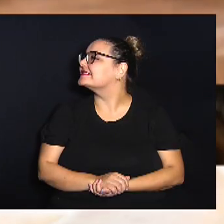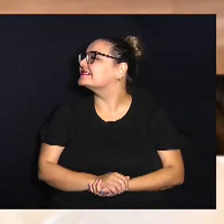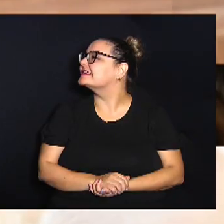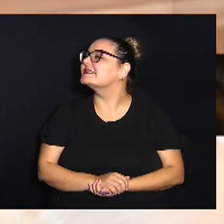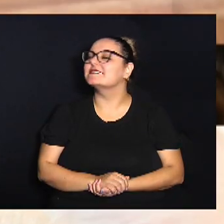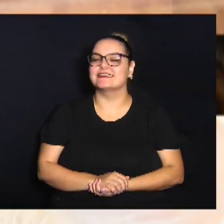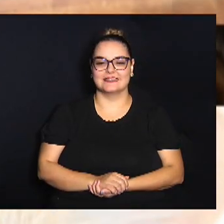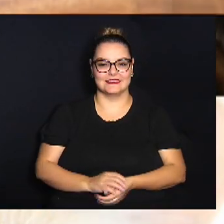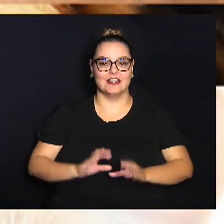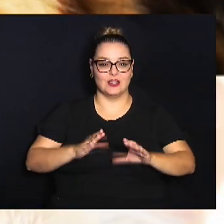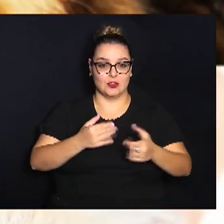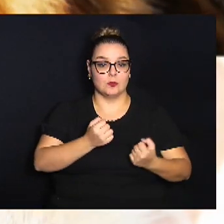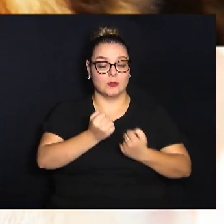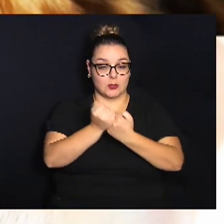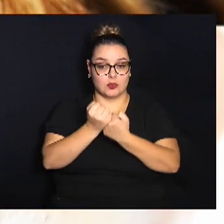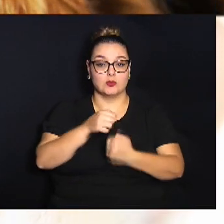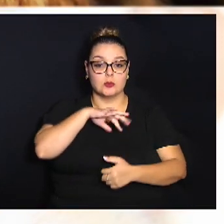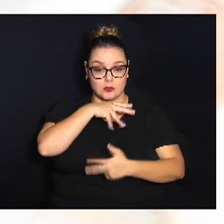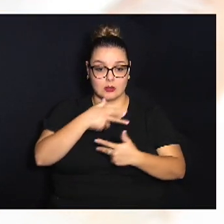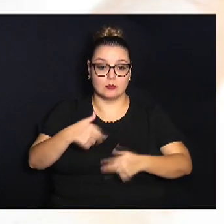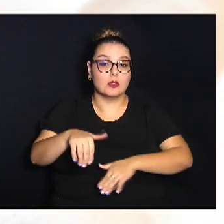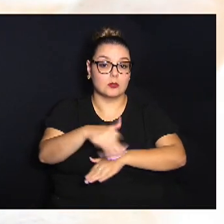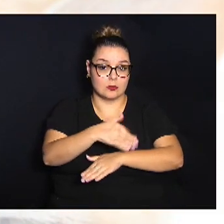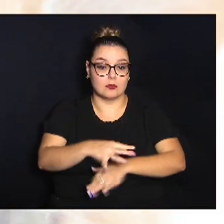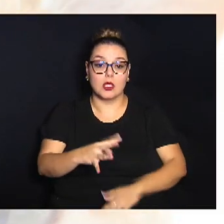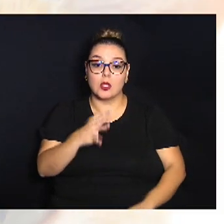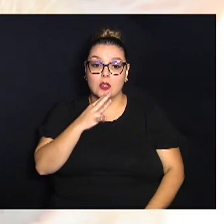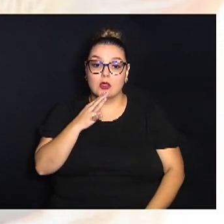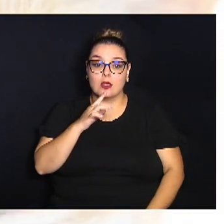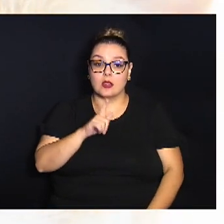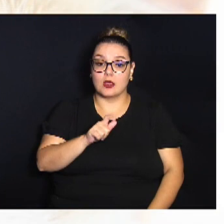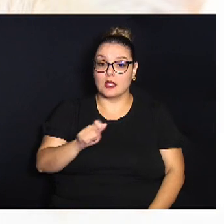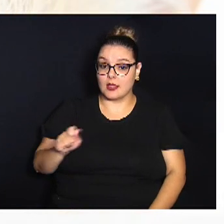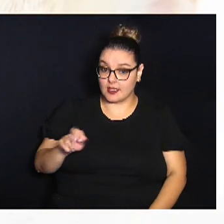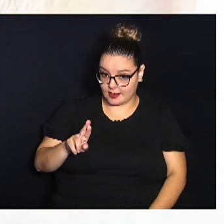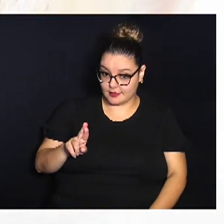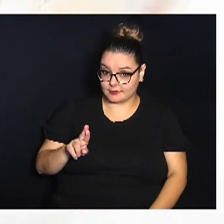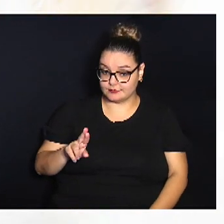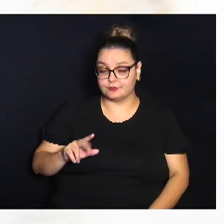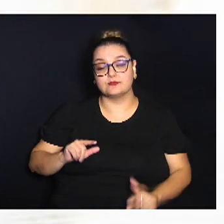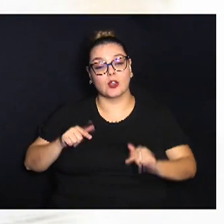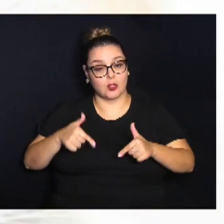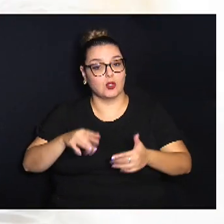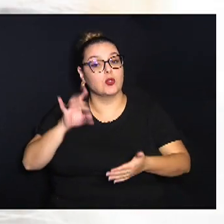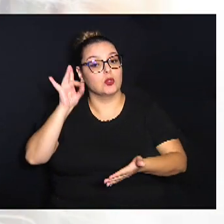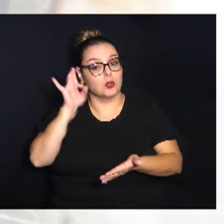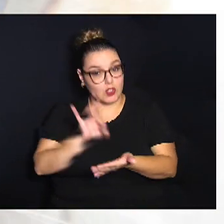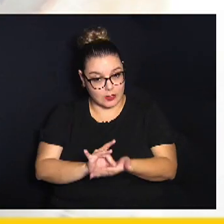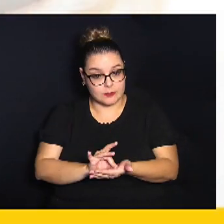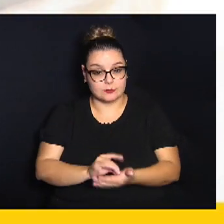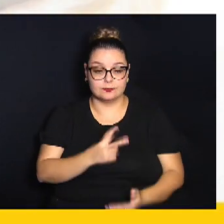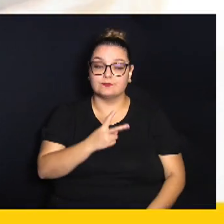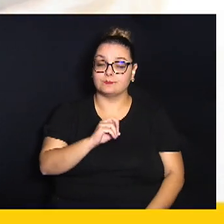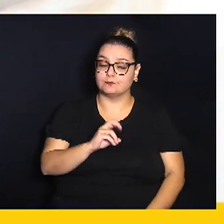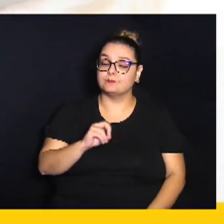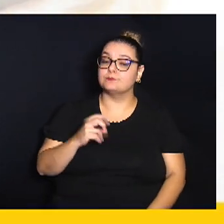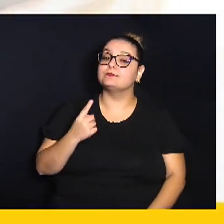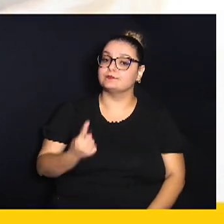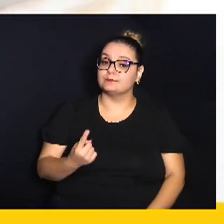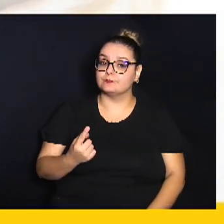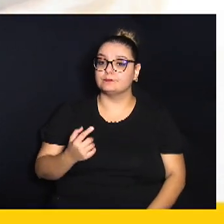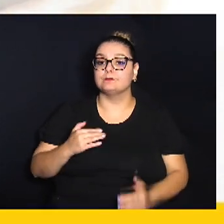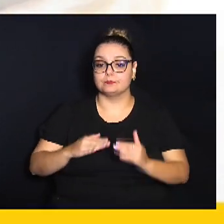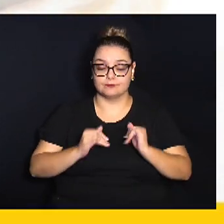O Grupo de Apoio ao Animal de Rua, mais conhecido como GAAR, luta oficialmente desde 2001 contra